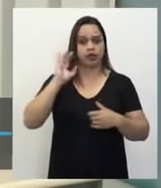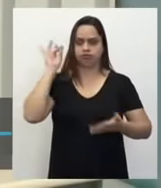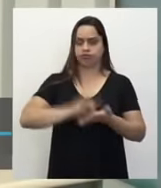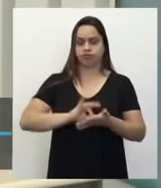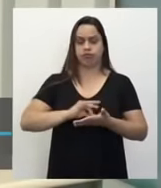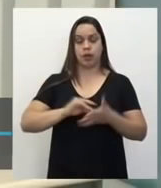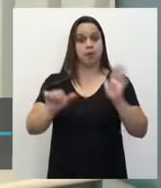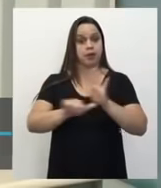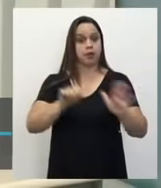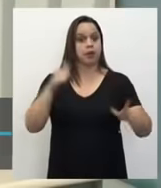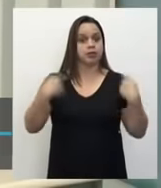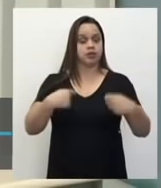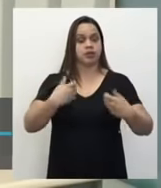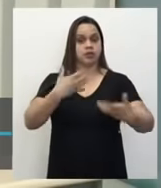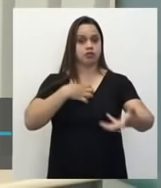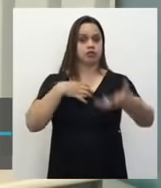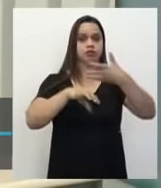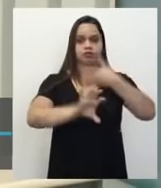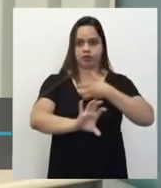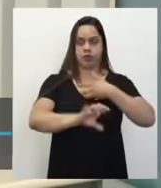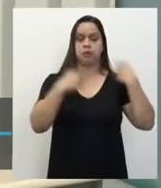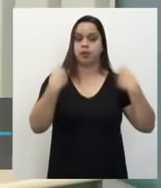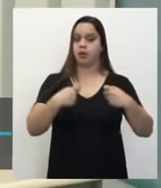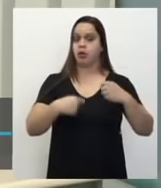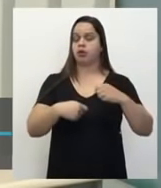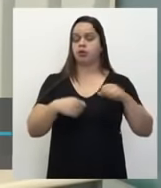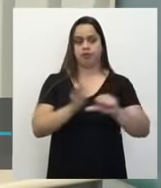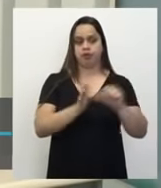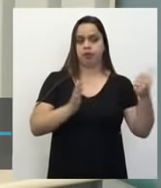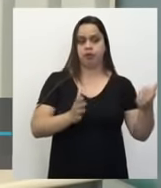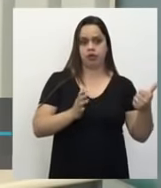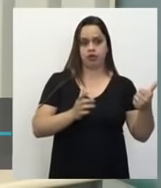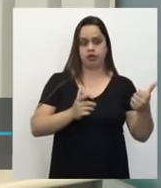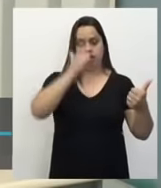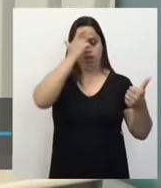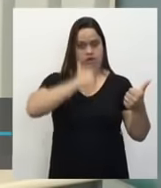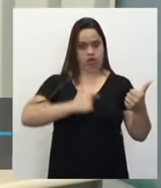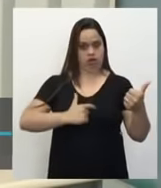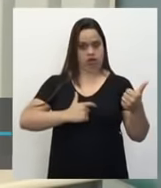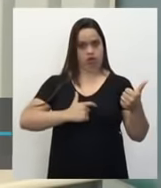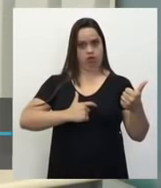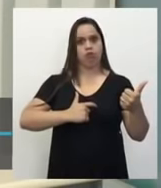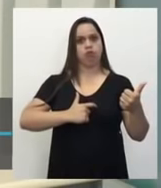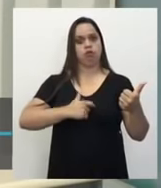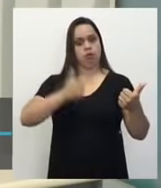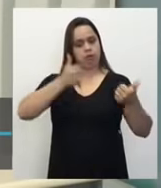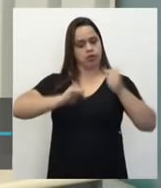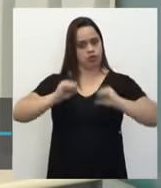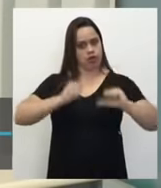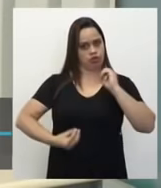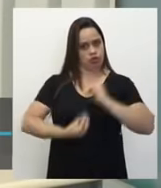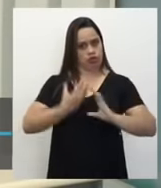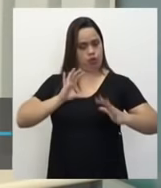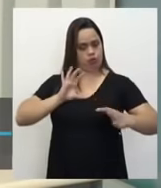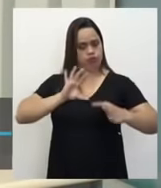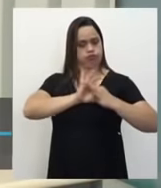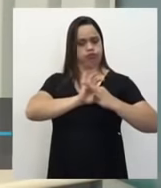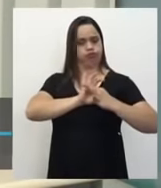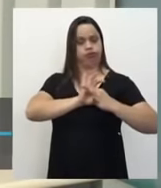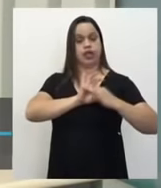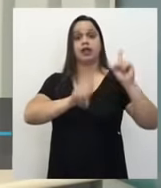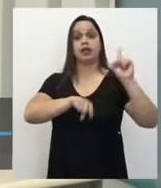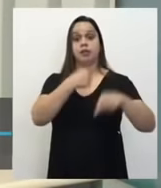você tem que criar um elo. Você com o personagem. Agora eu sou um salva-vidas. Acabou. Depois, você tem que fazer com que o